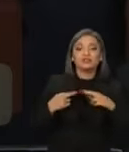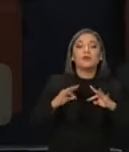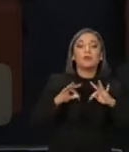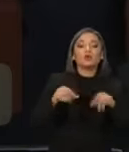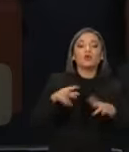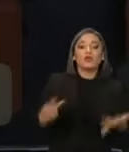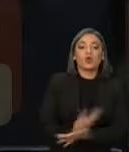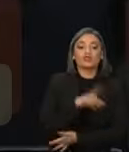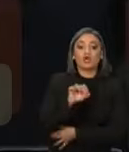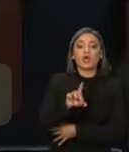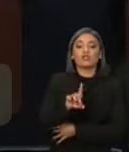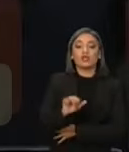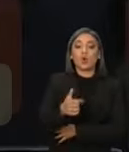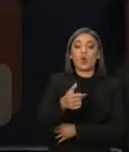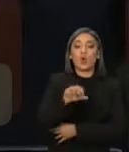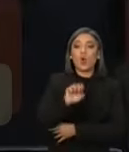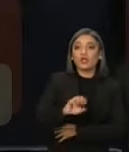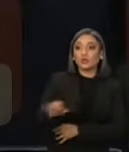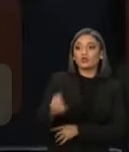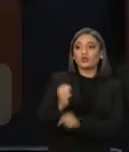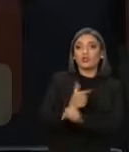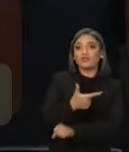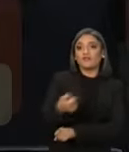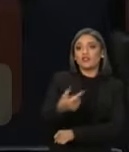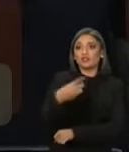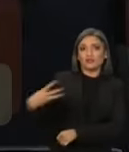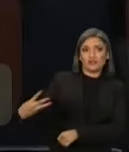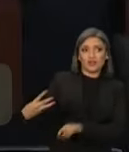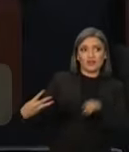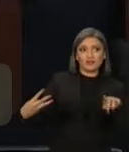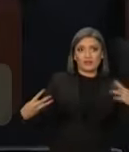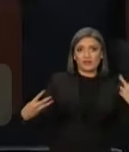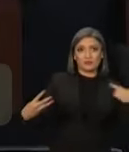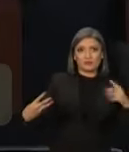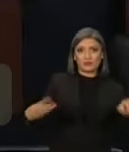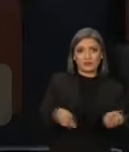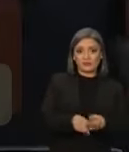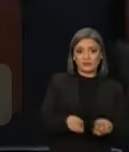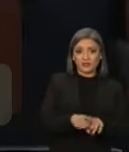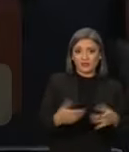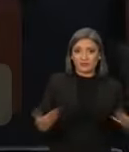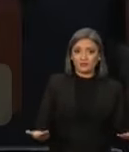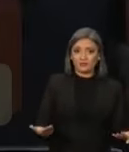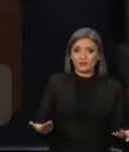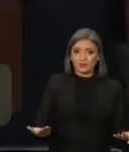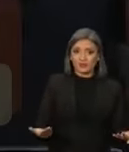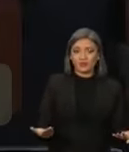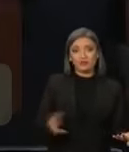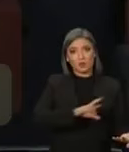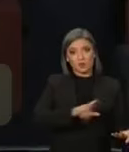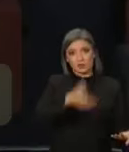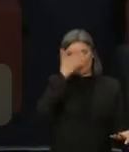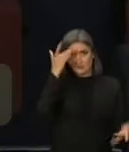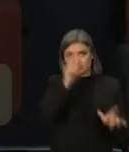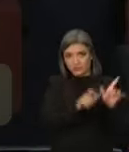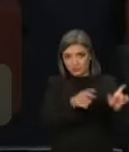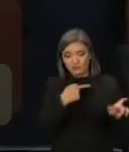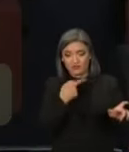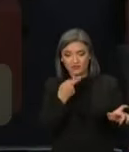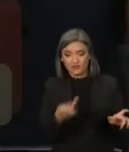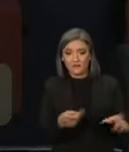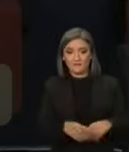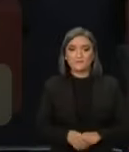janeiro de 2023. E não estamos tratando dessas pessoas que eu mencionei.